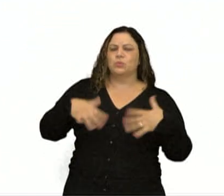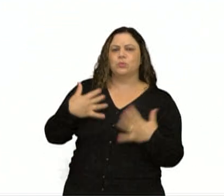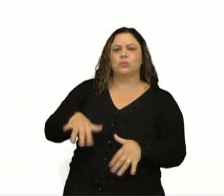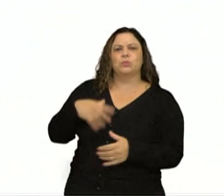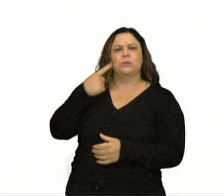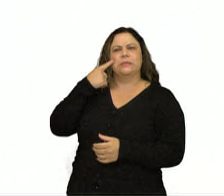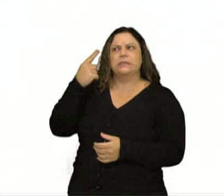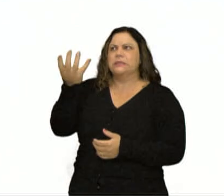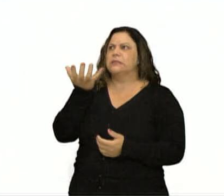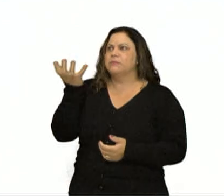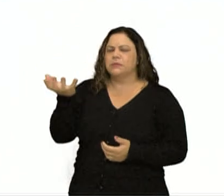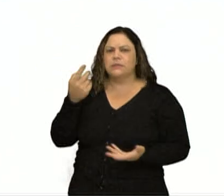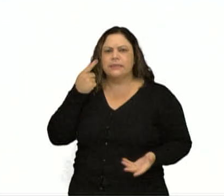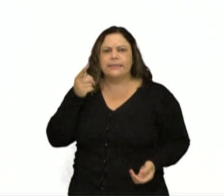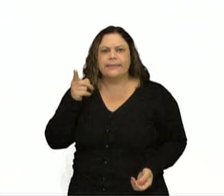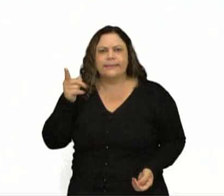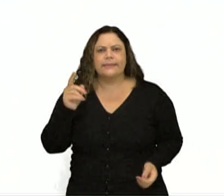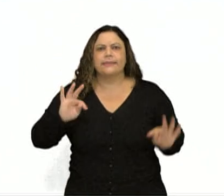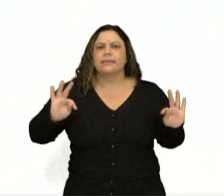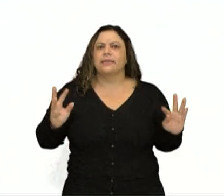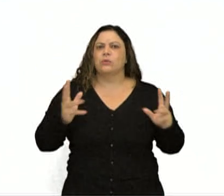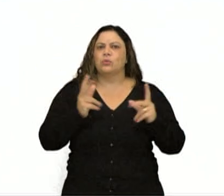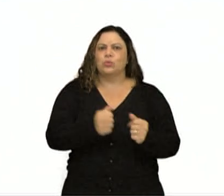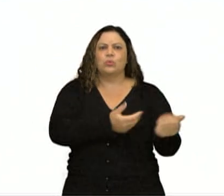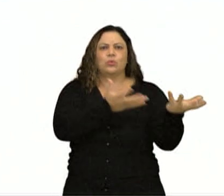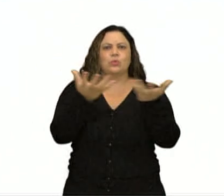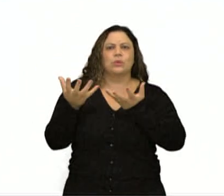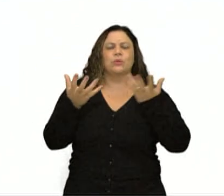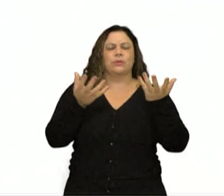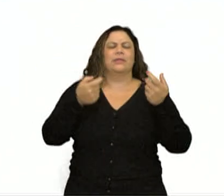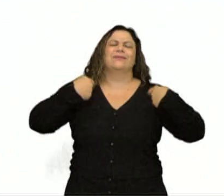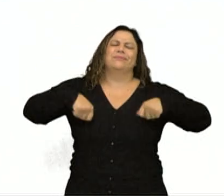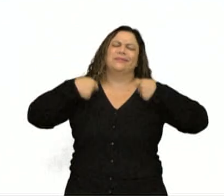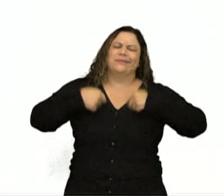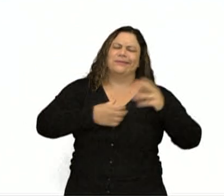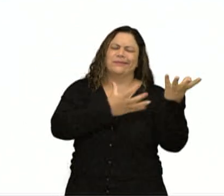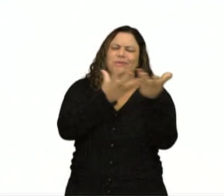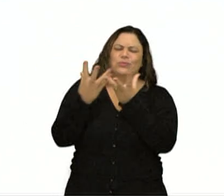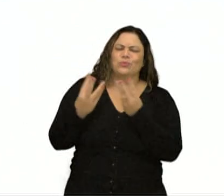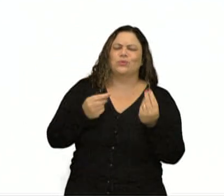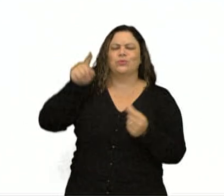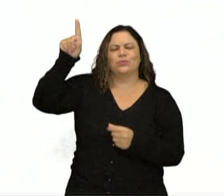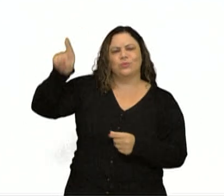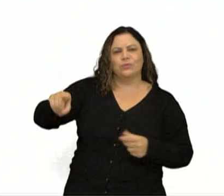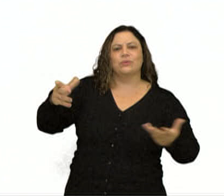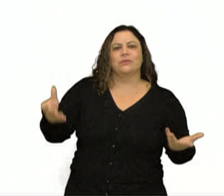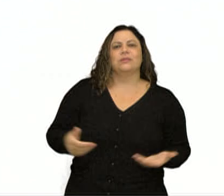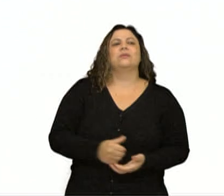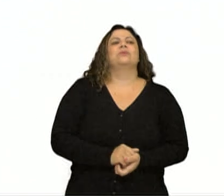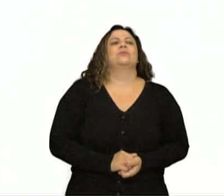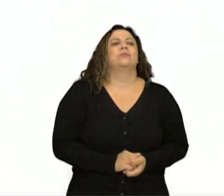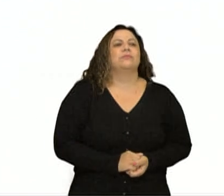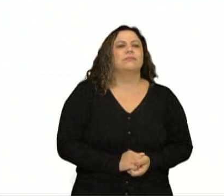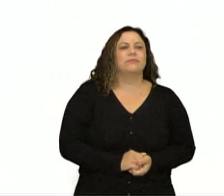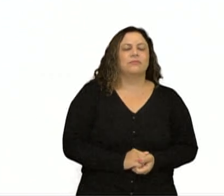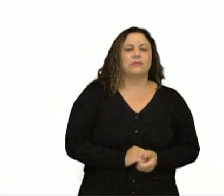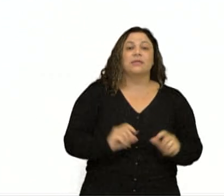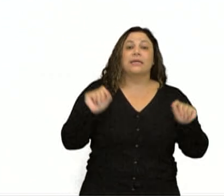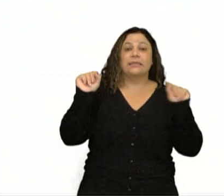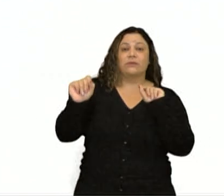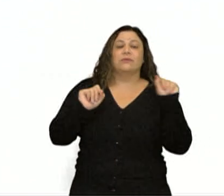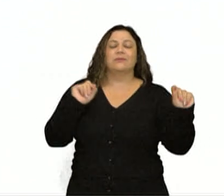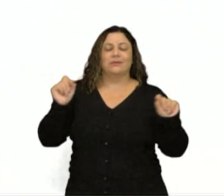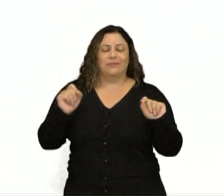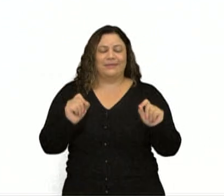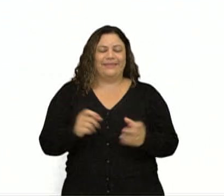Isso é tudo que eu quero ou eu preciso muito disso. Então tá lá no dinheirama, né, falando do consumismo